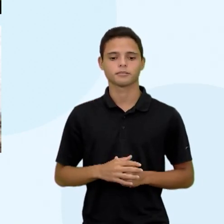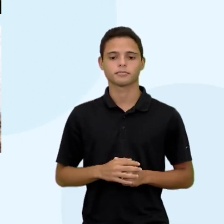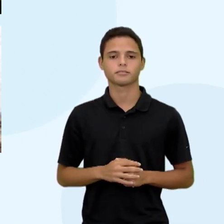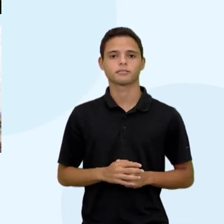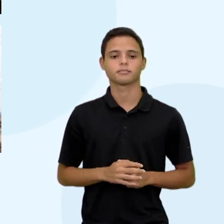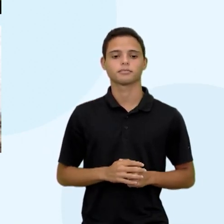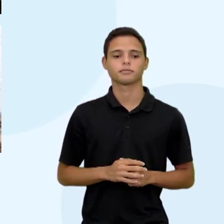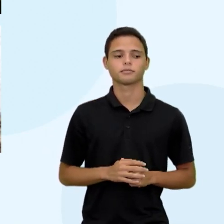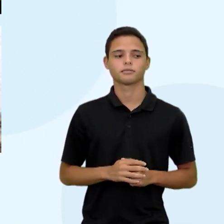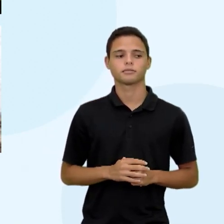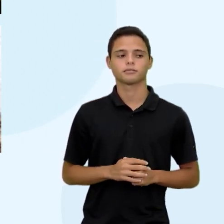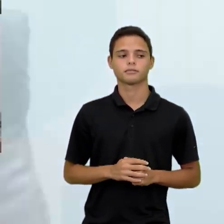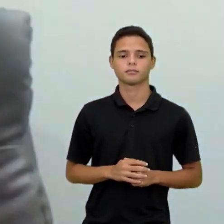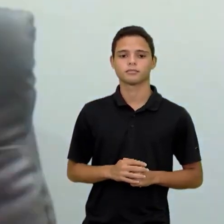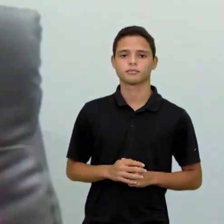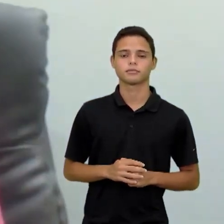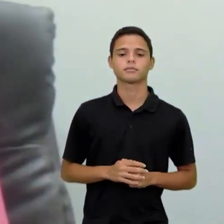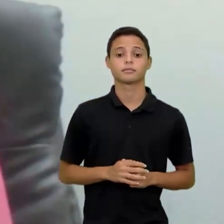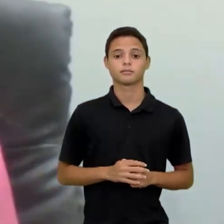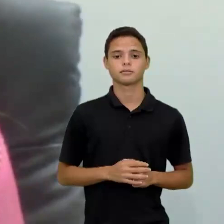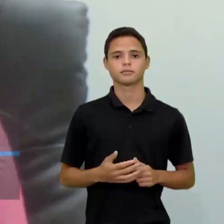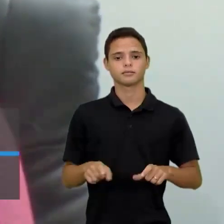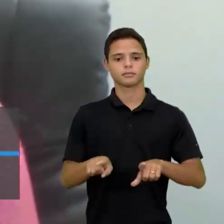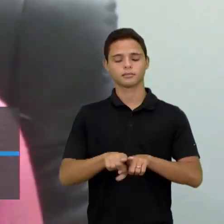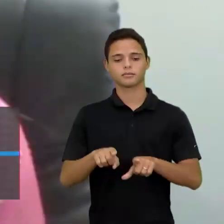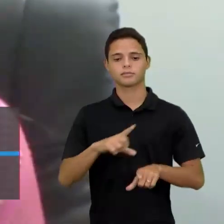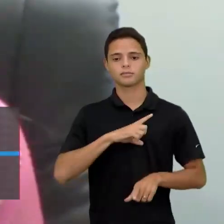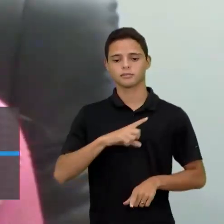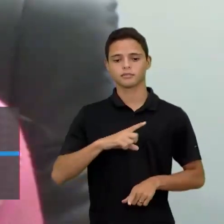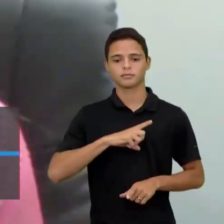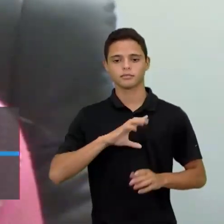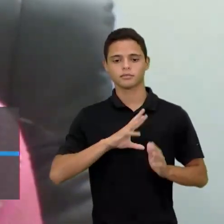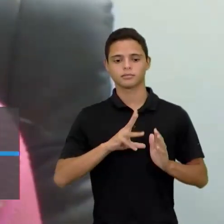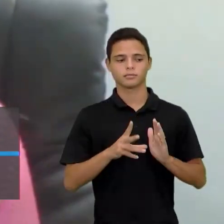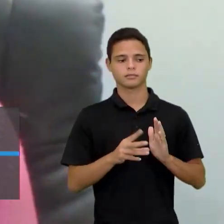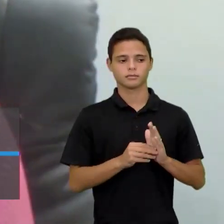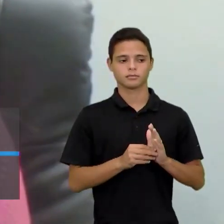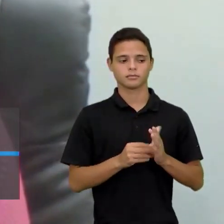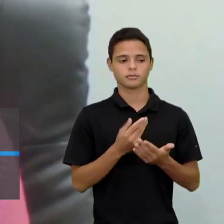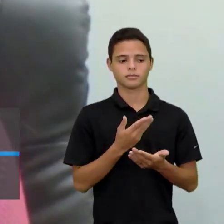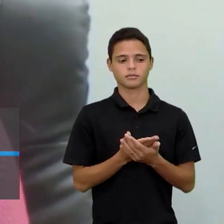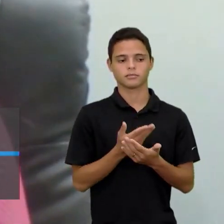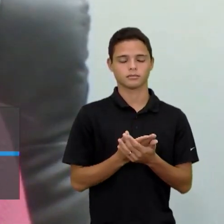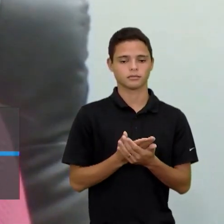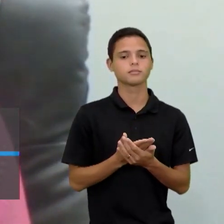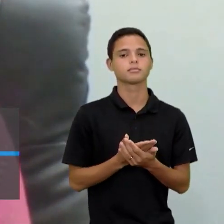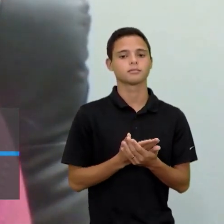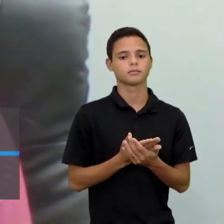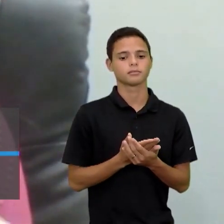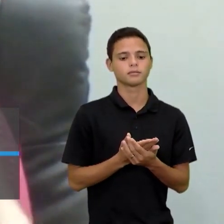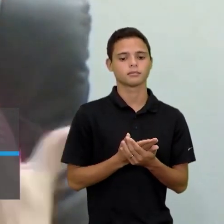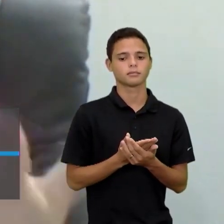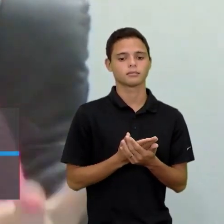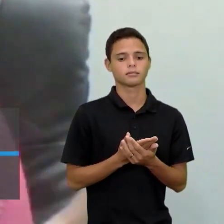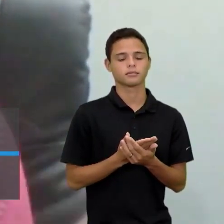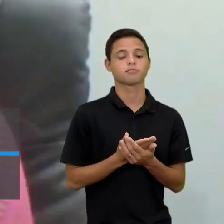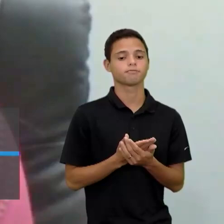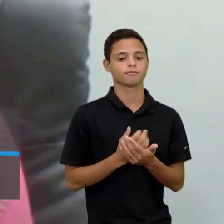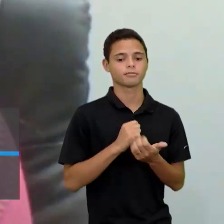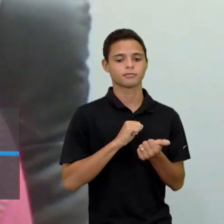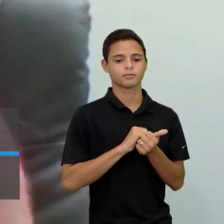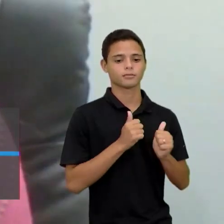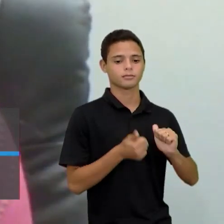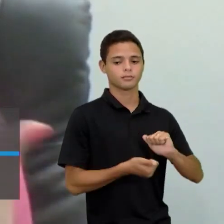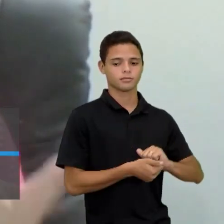que o Jefferson disse para nós, né? Que toda a escola está tendo e tudo, a adaptar para que